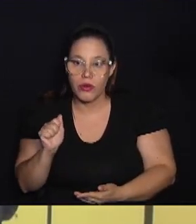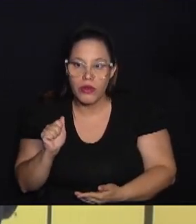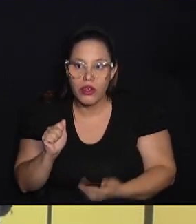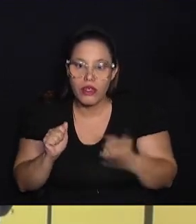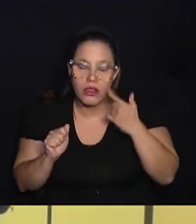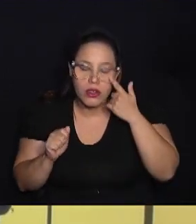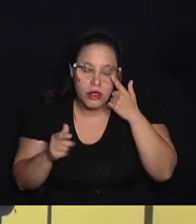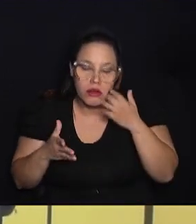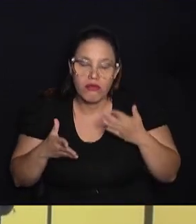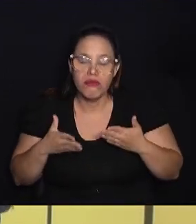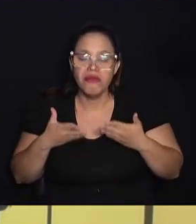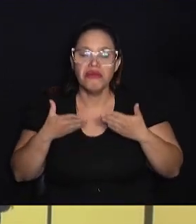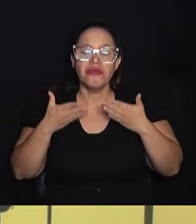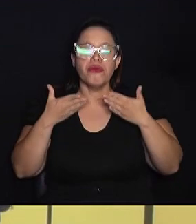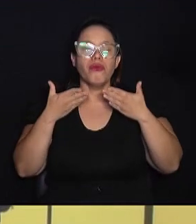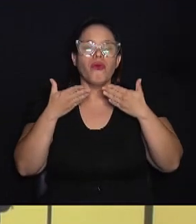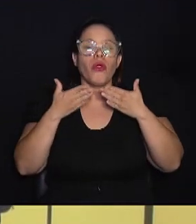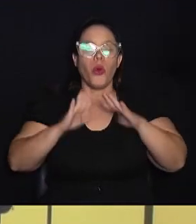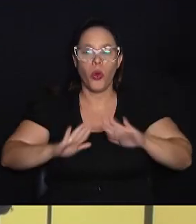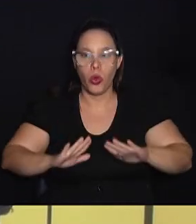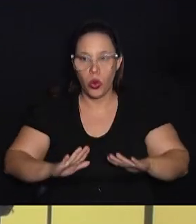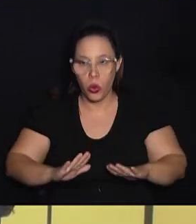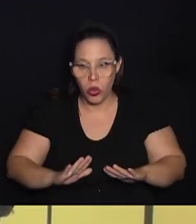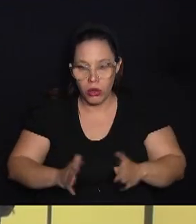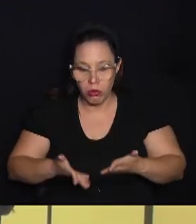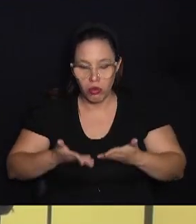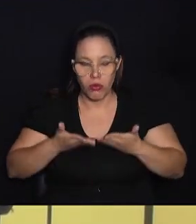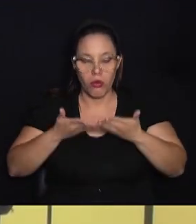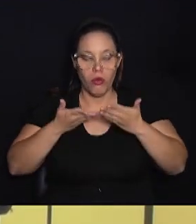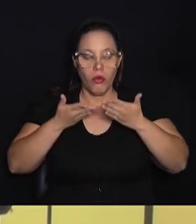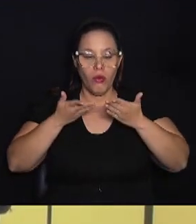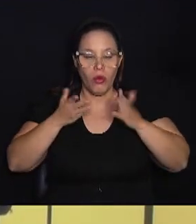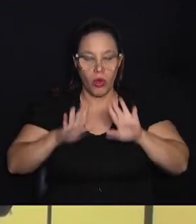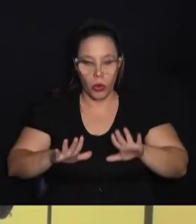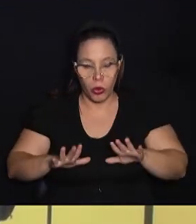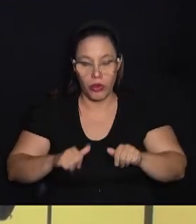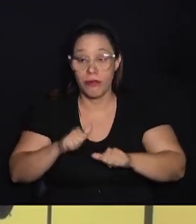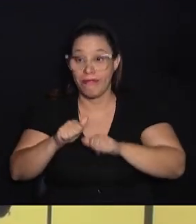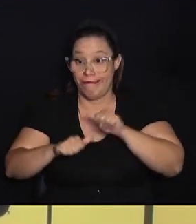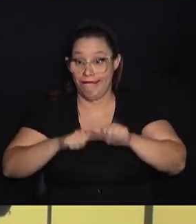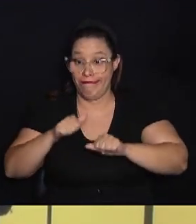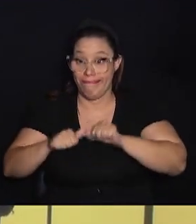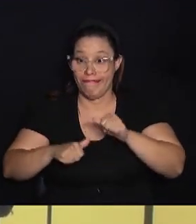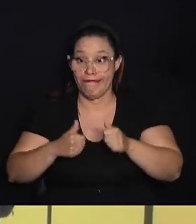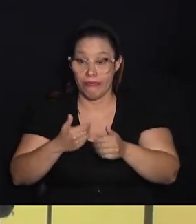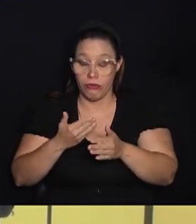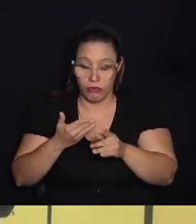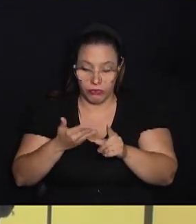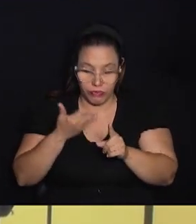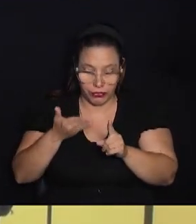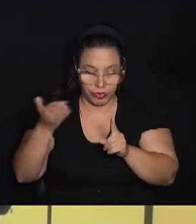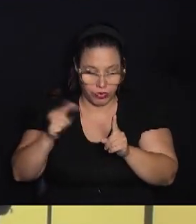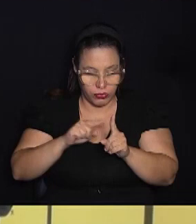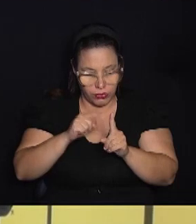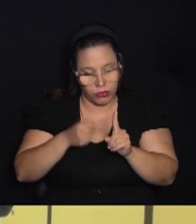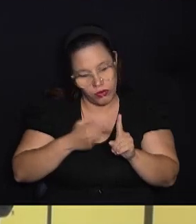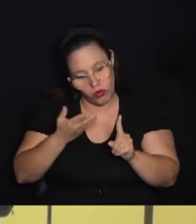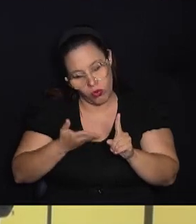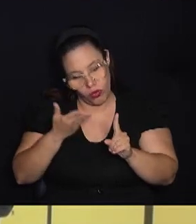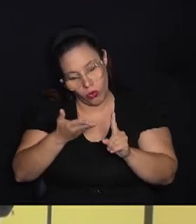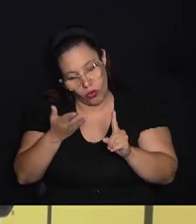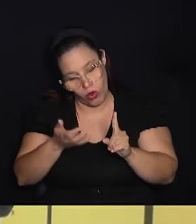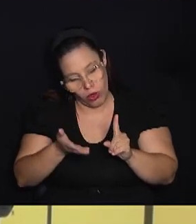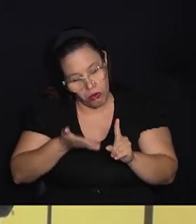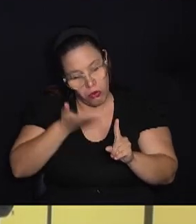respiração e as mudanças que vão acontecer no no decorrer da gestação e qual a possibilidade da pessoa